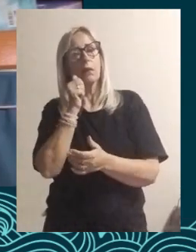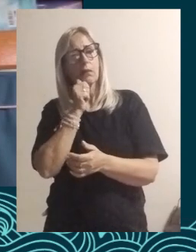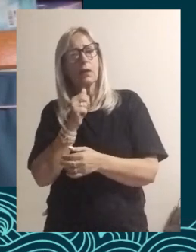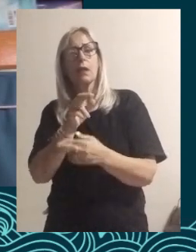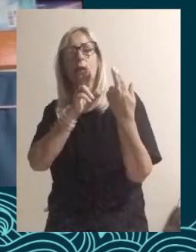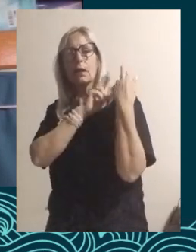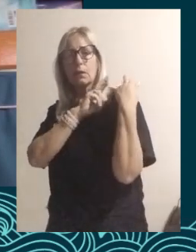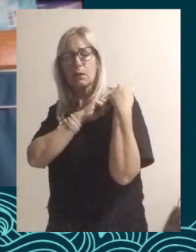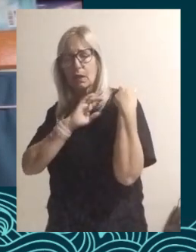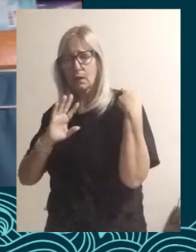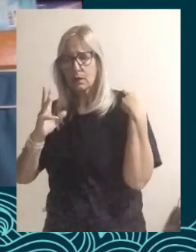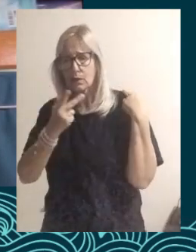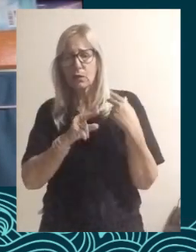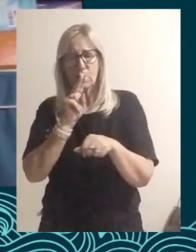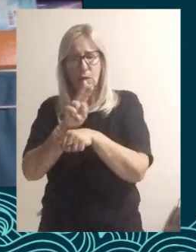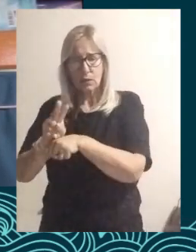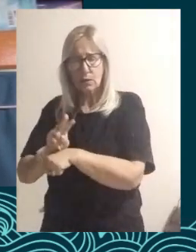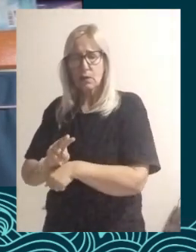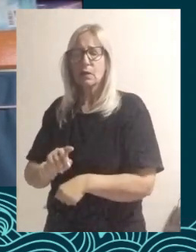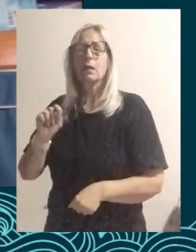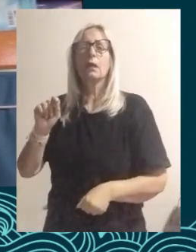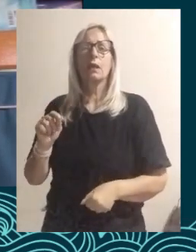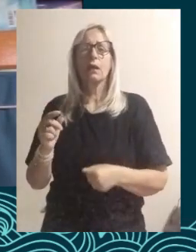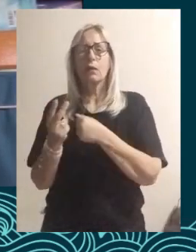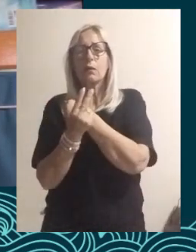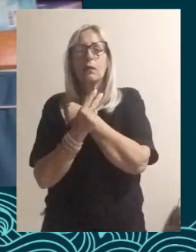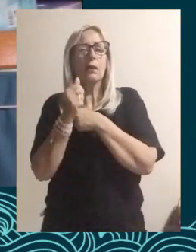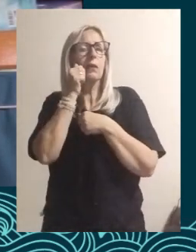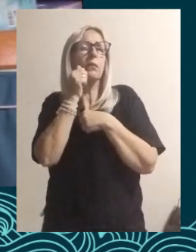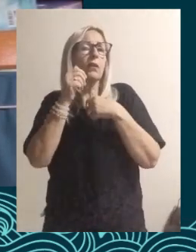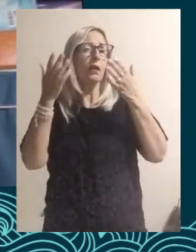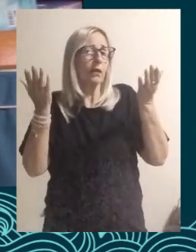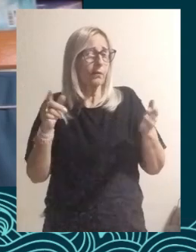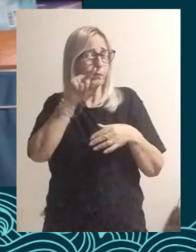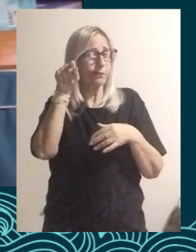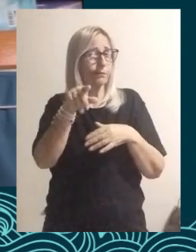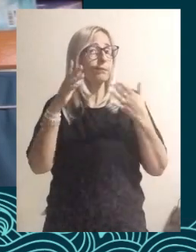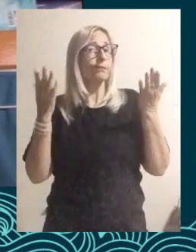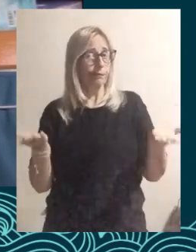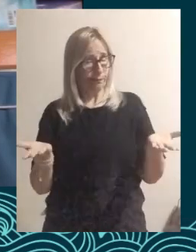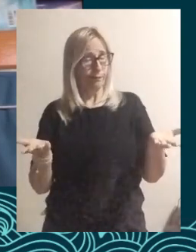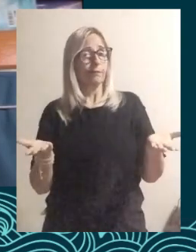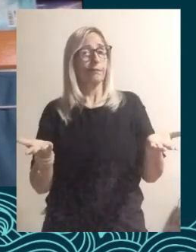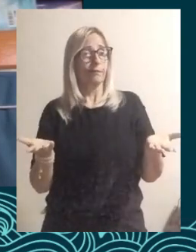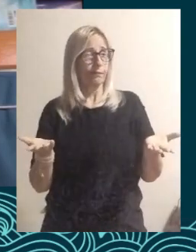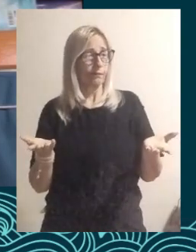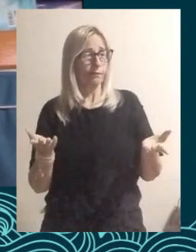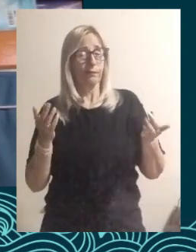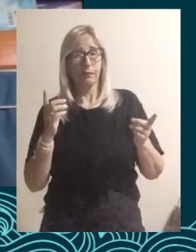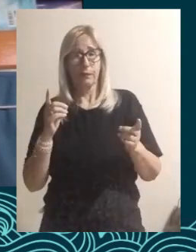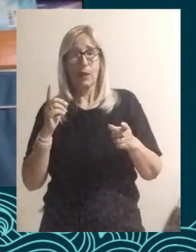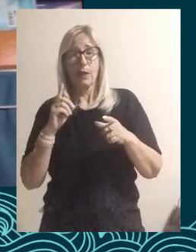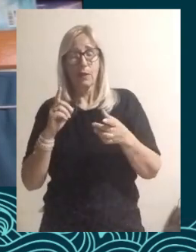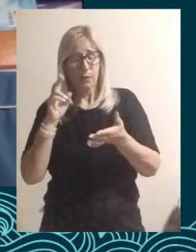aquisitivo, é sempre a mulher que está sendo responsável por cuidar de todo mundo, né? E quem está cuidando das mulheres? Então, é muito poderoso Uhum. ter um encontro